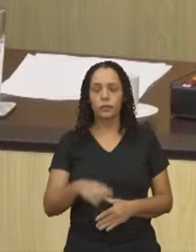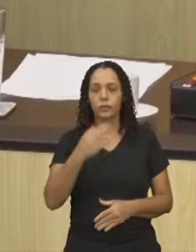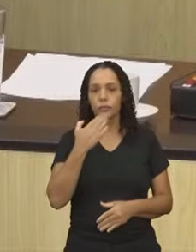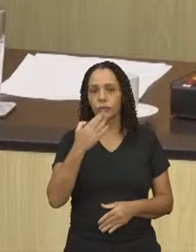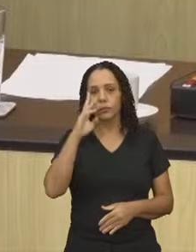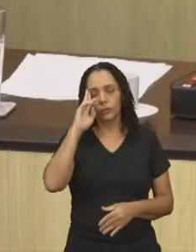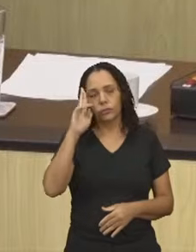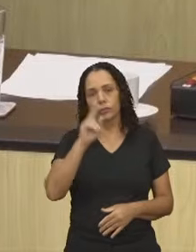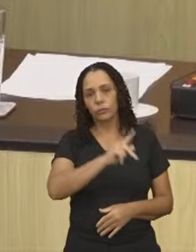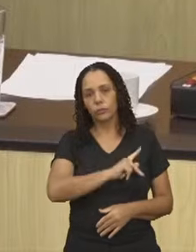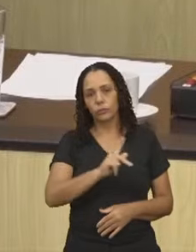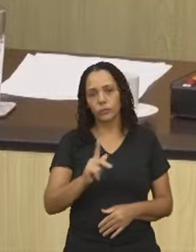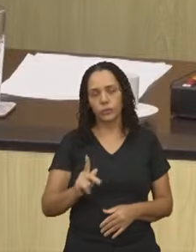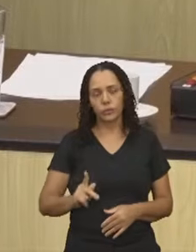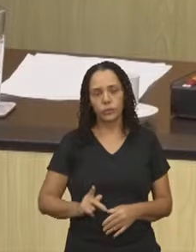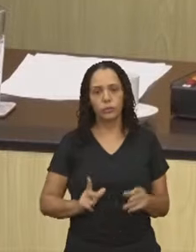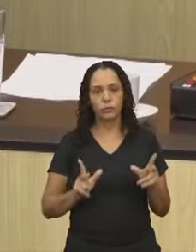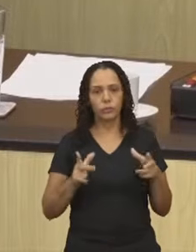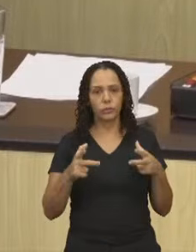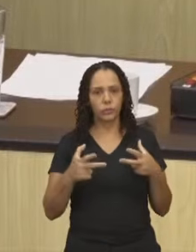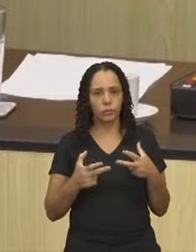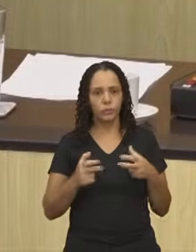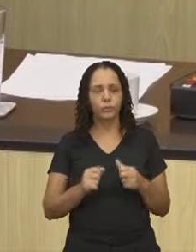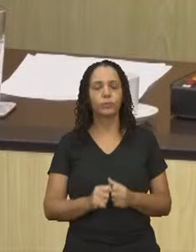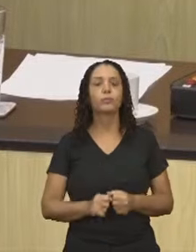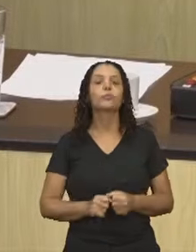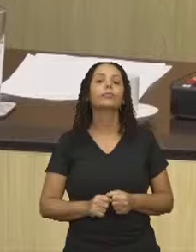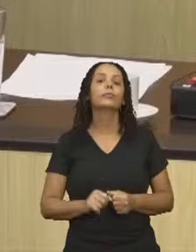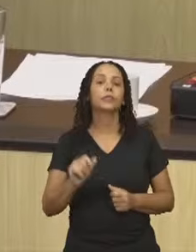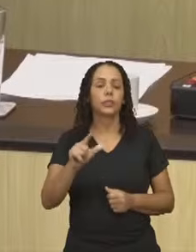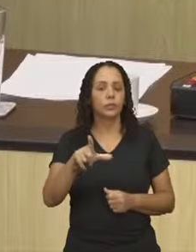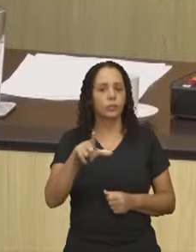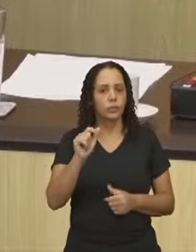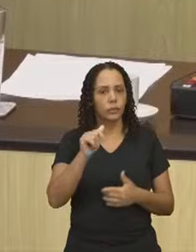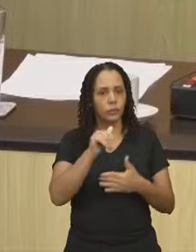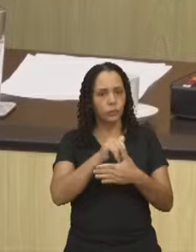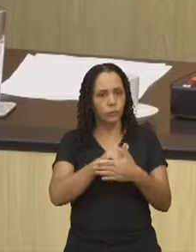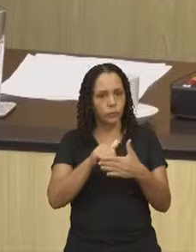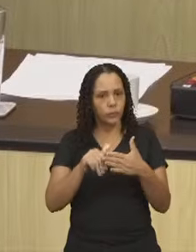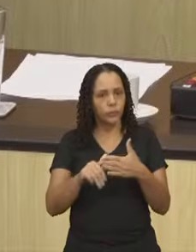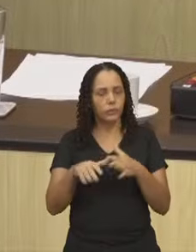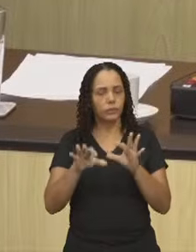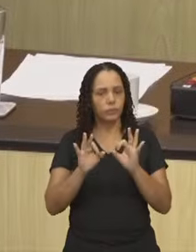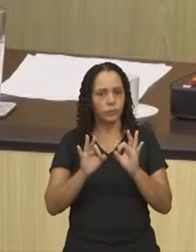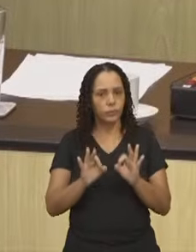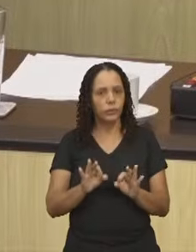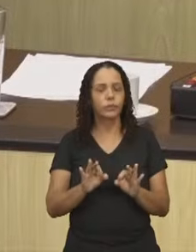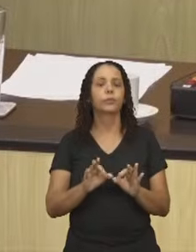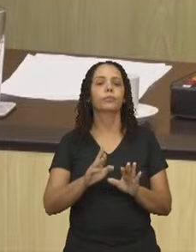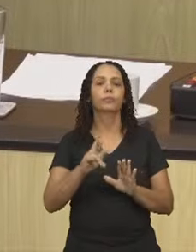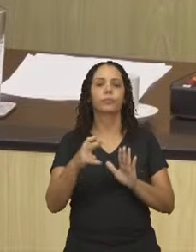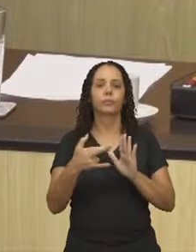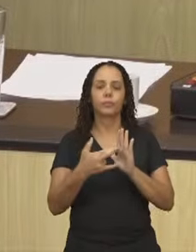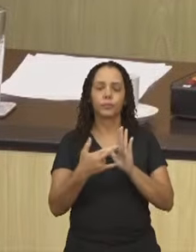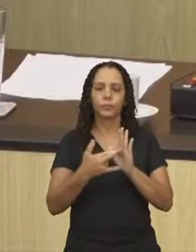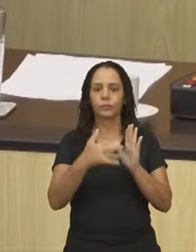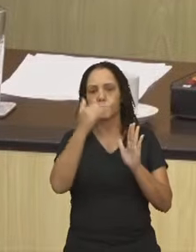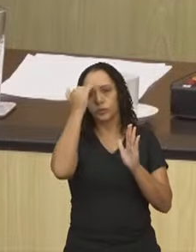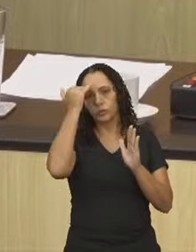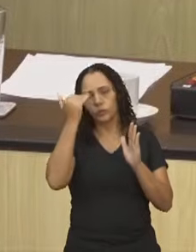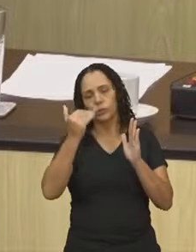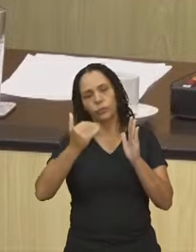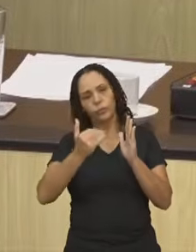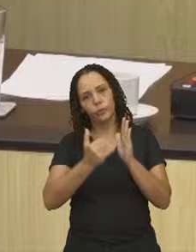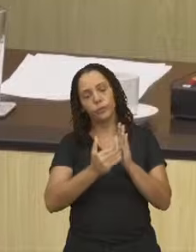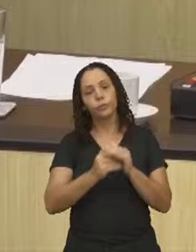Requeremos ao excelentíssimo senhor presidente desta casa, ouvido e aprovado pelo egrégio plenário, cumpridas as formalidades